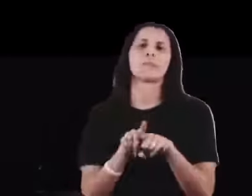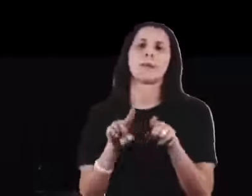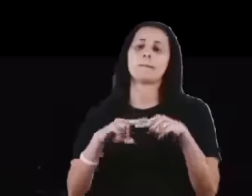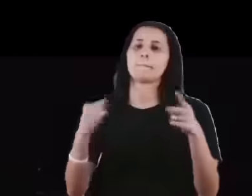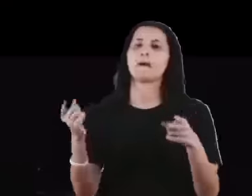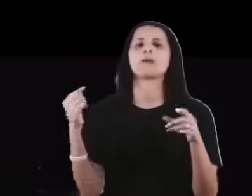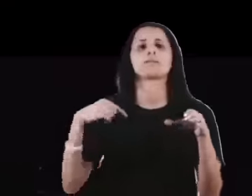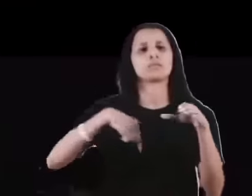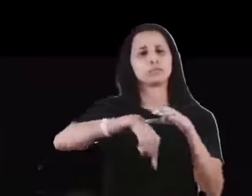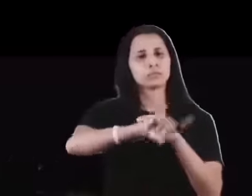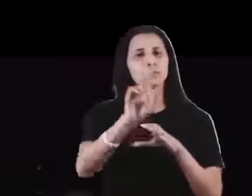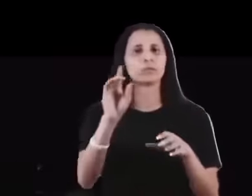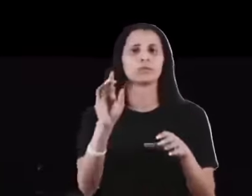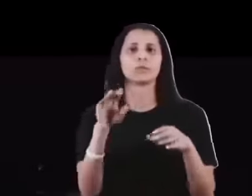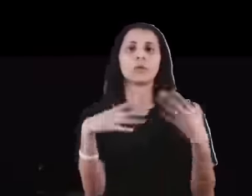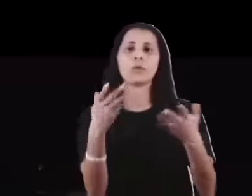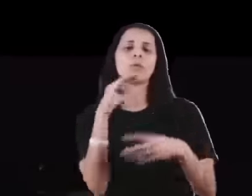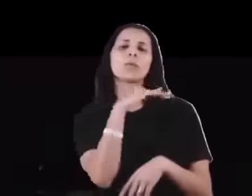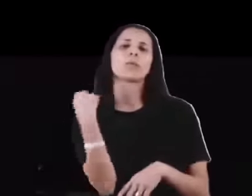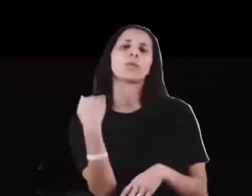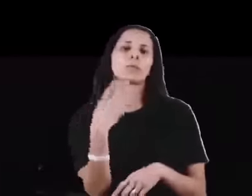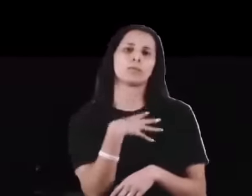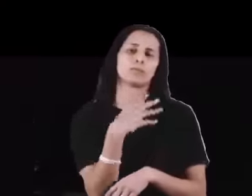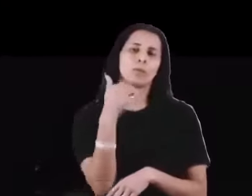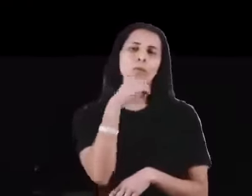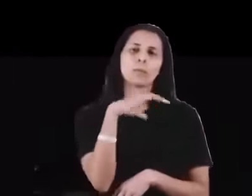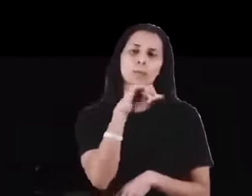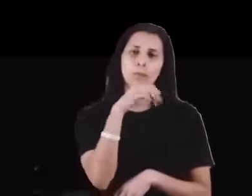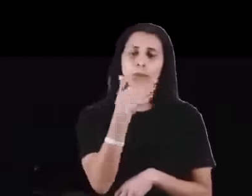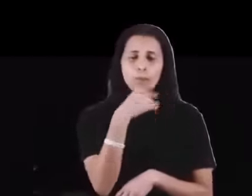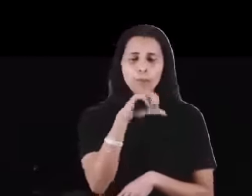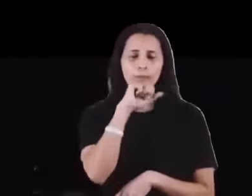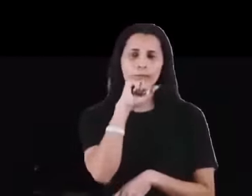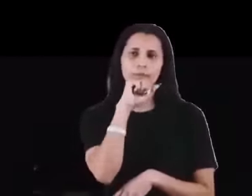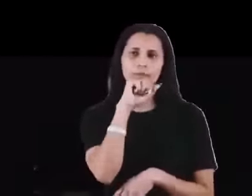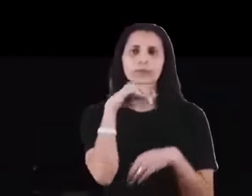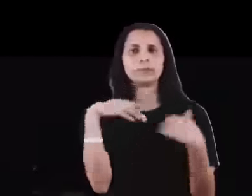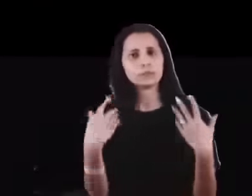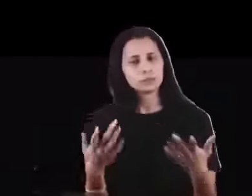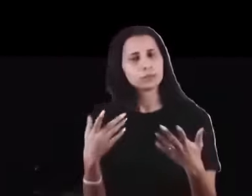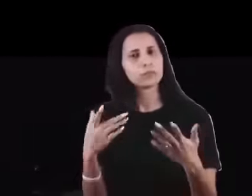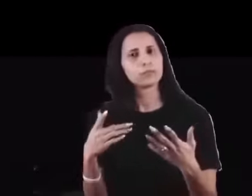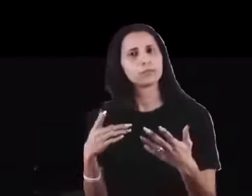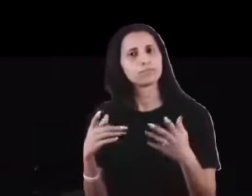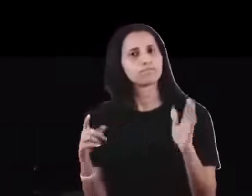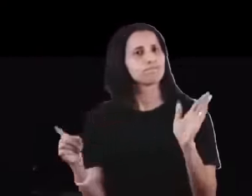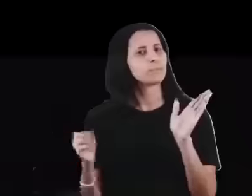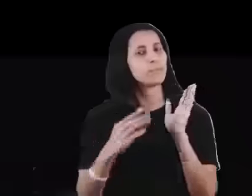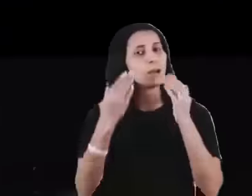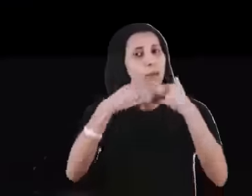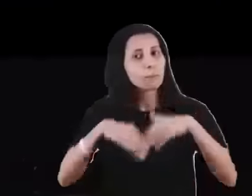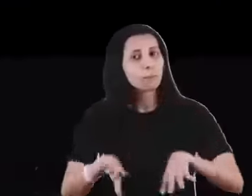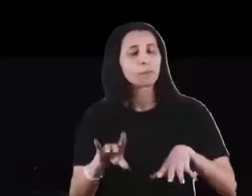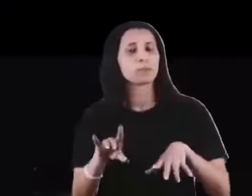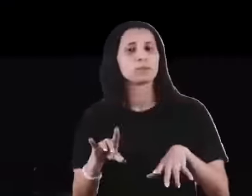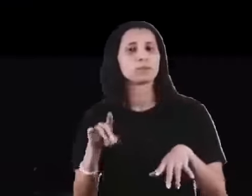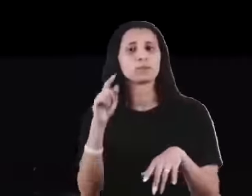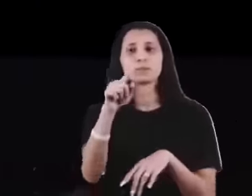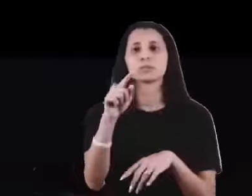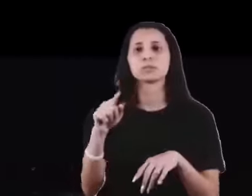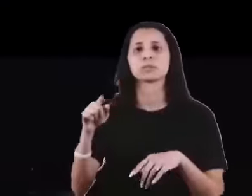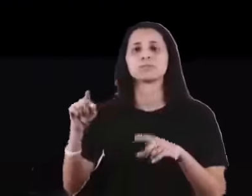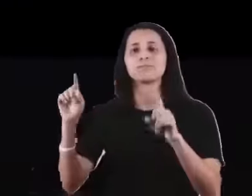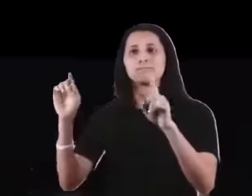eu quero te dizer que essa é a maior prova de superar uma traição ter uma vida Que honra Deus acima de tudo e de